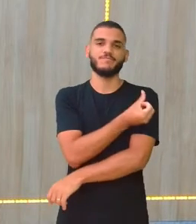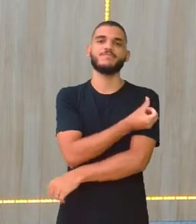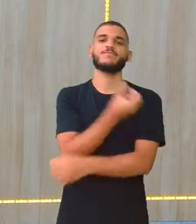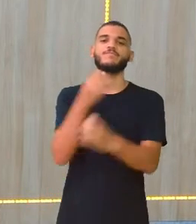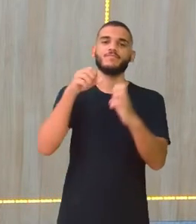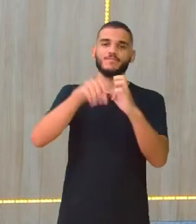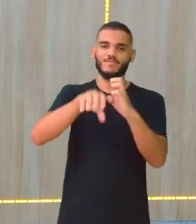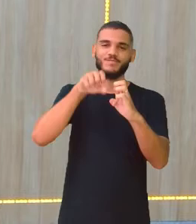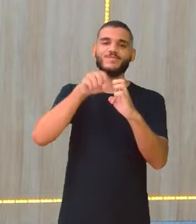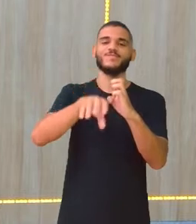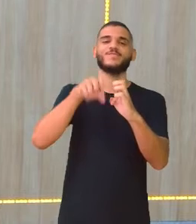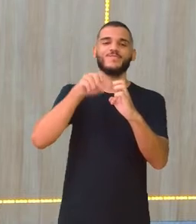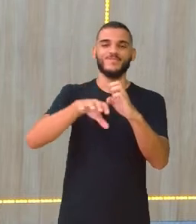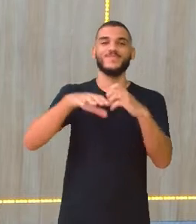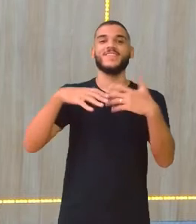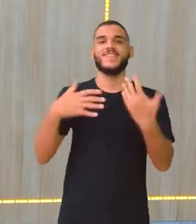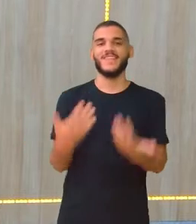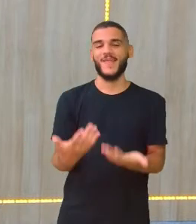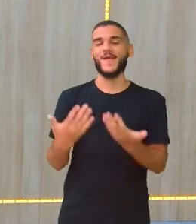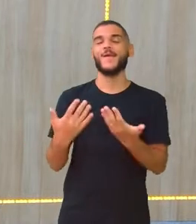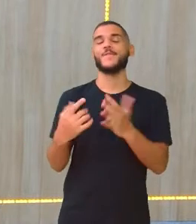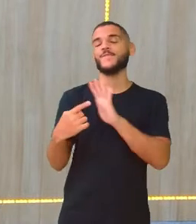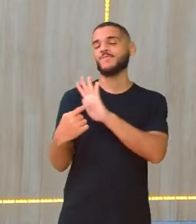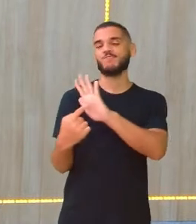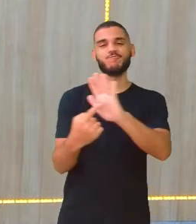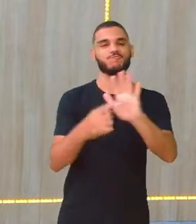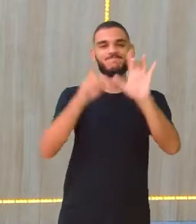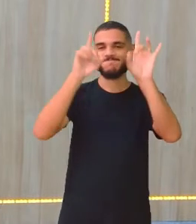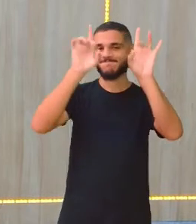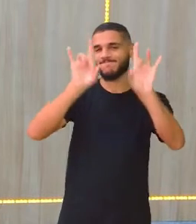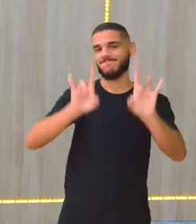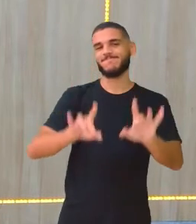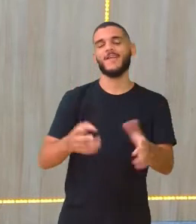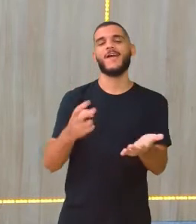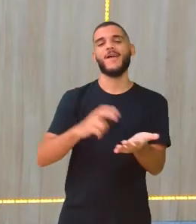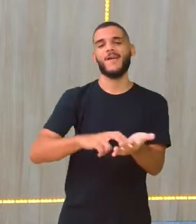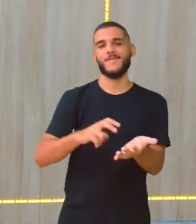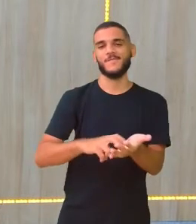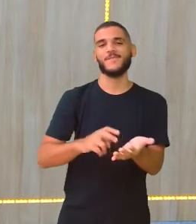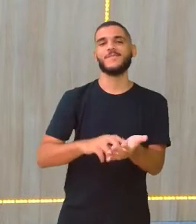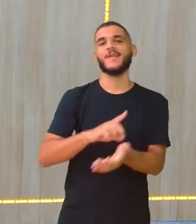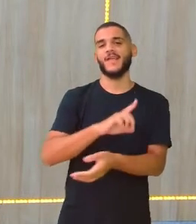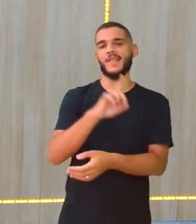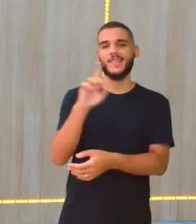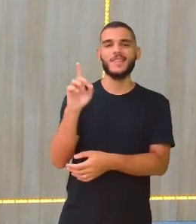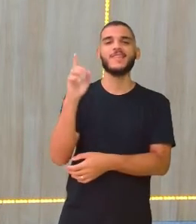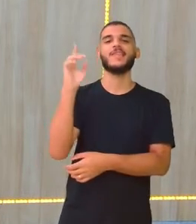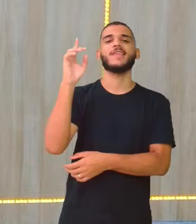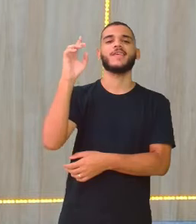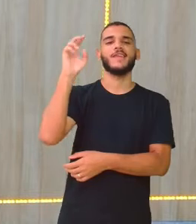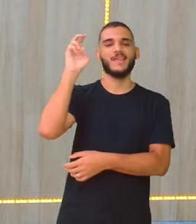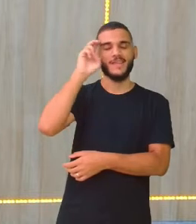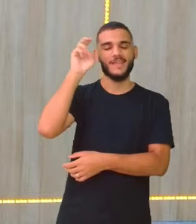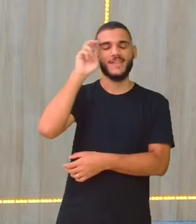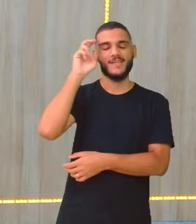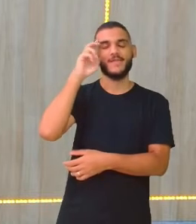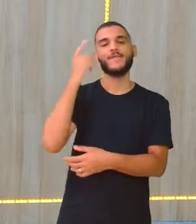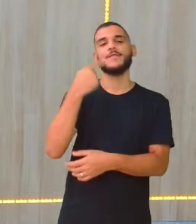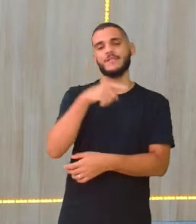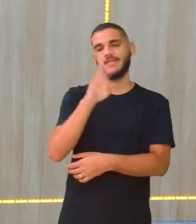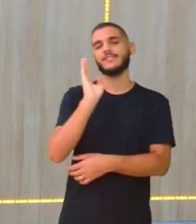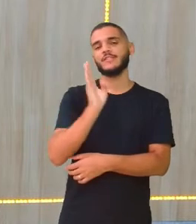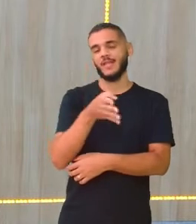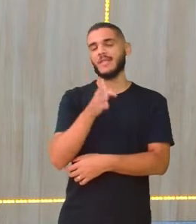Educa Recife, abrilhantando mais uma manhã de quinta-feira. Como vocês já conhecem,